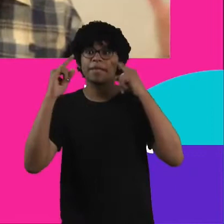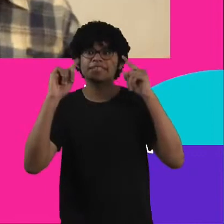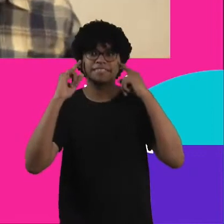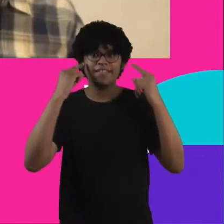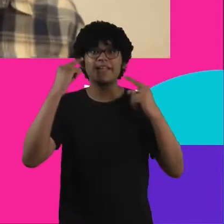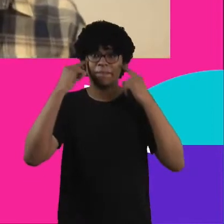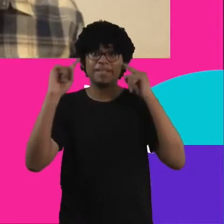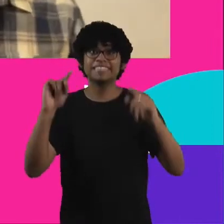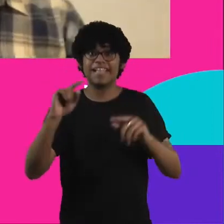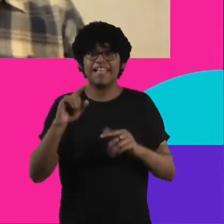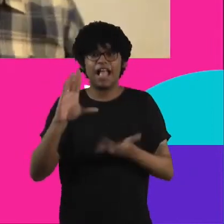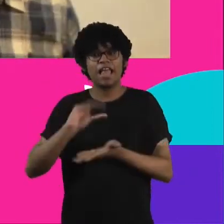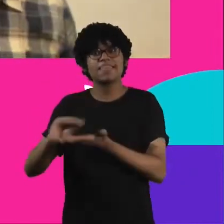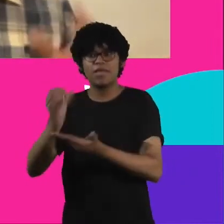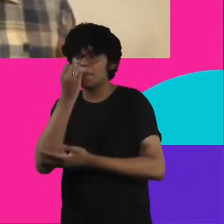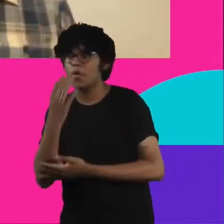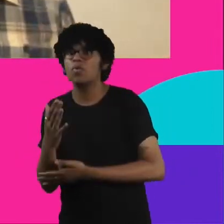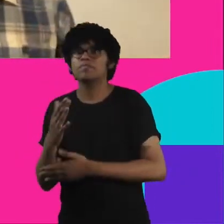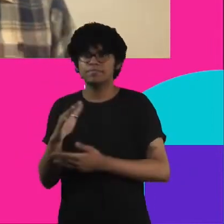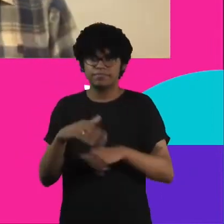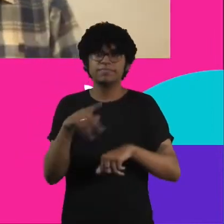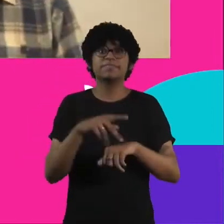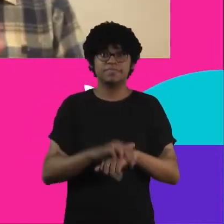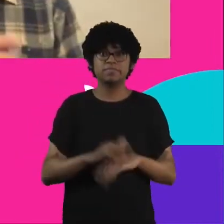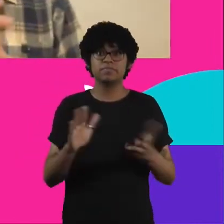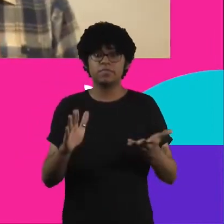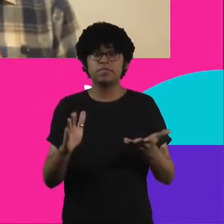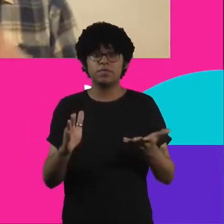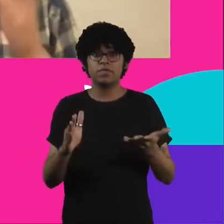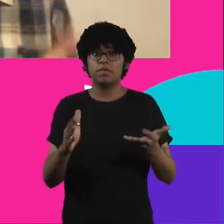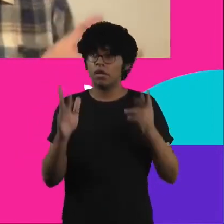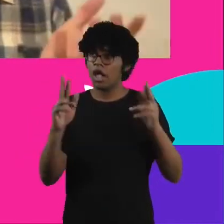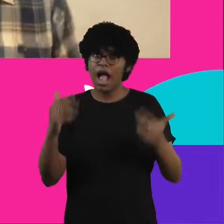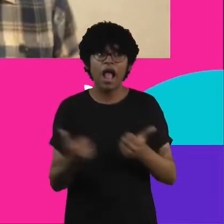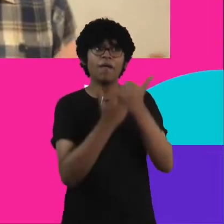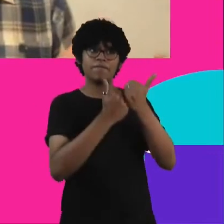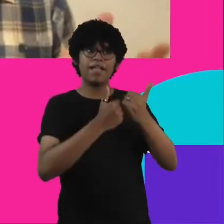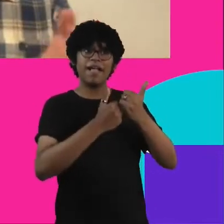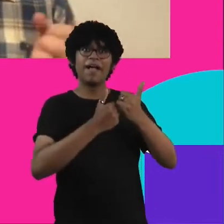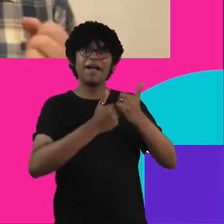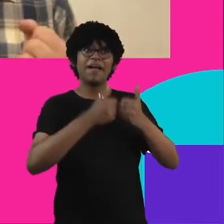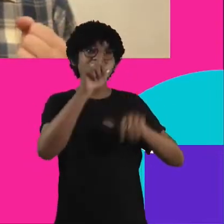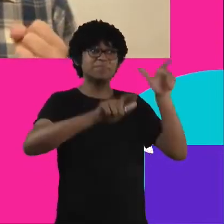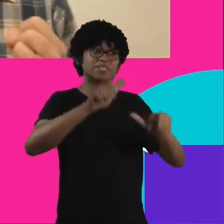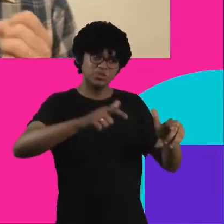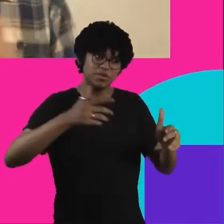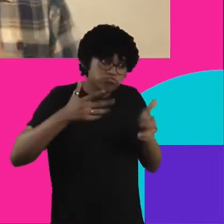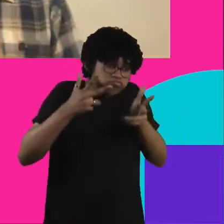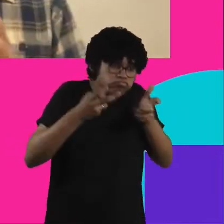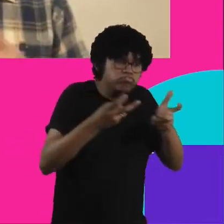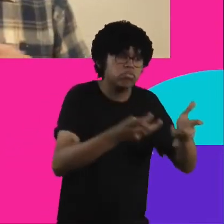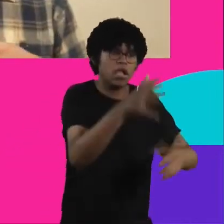outras partes do mundo, que realmente conseguiam usar os dados para o bem. Ou seja, a nossa esperança é que